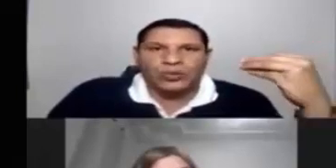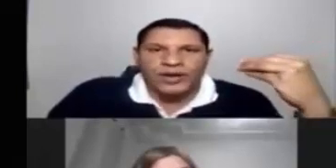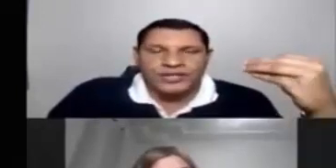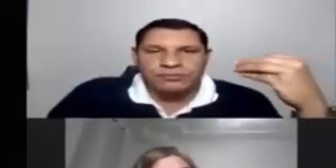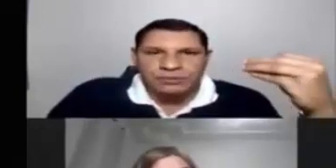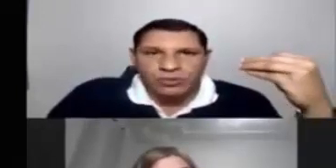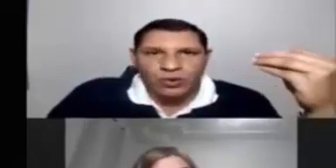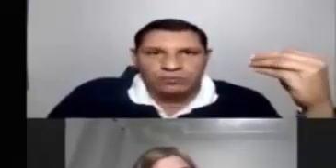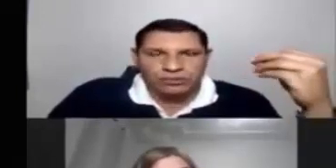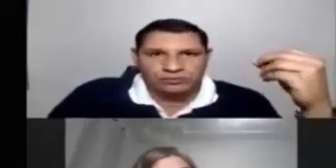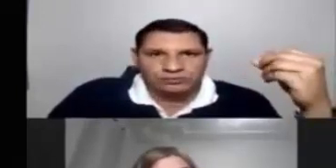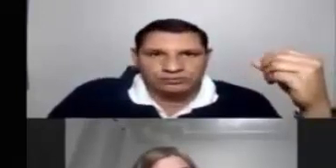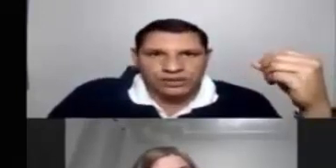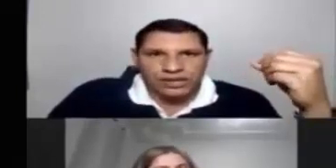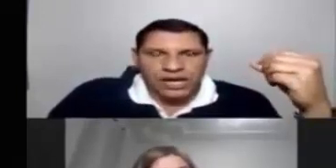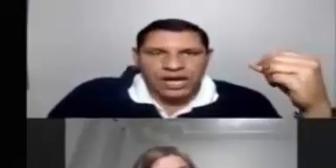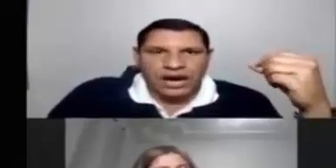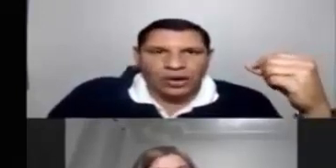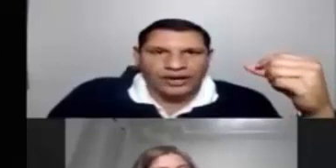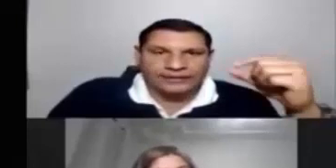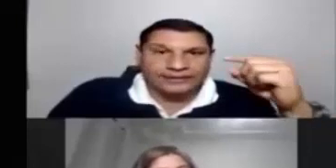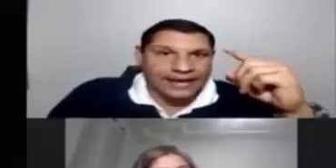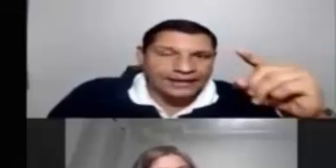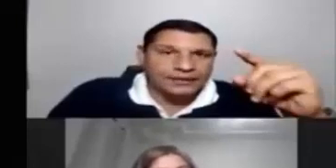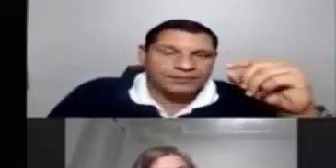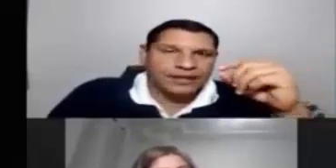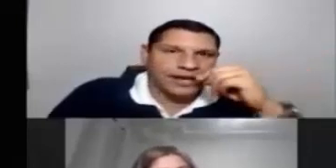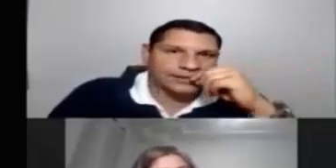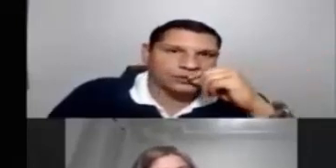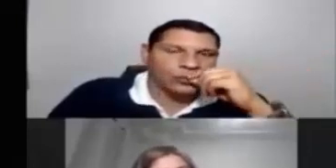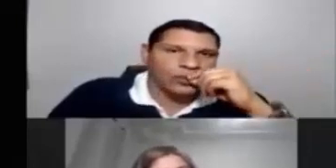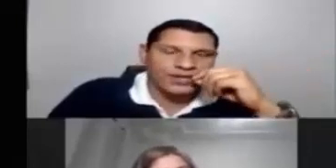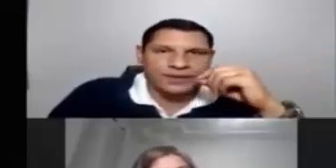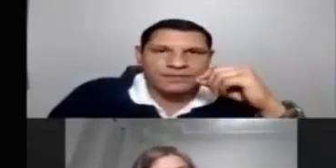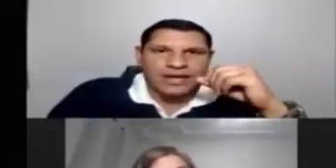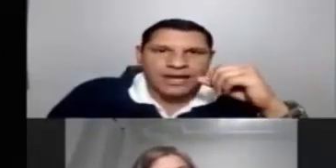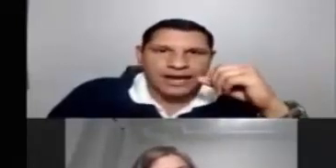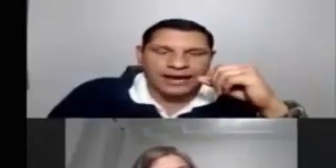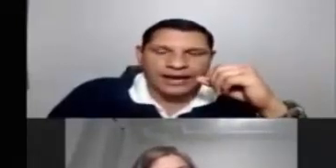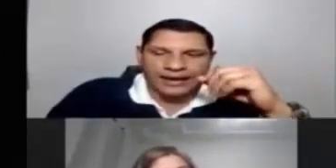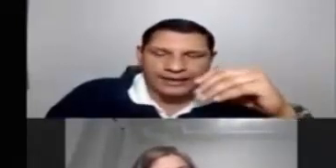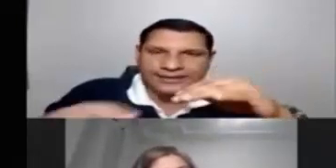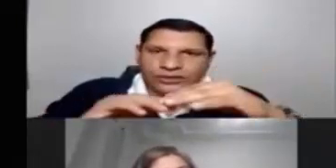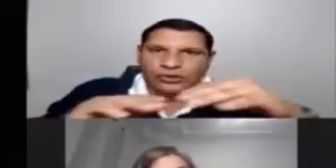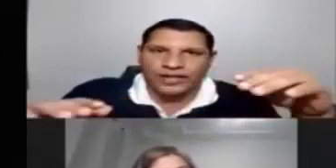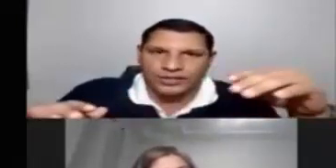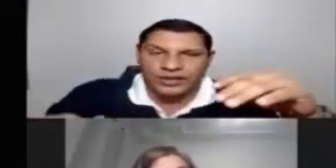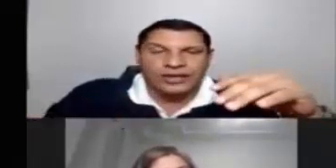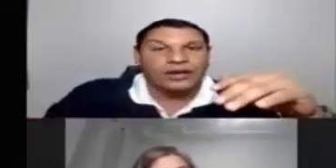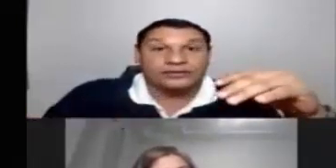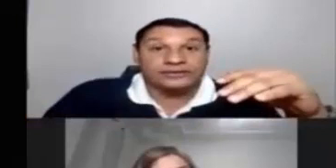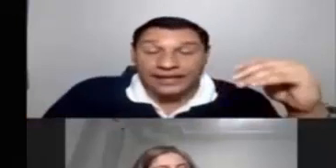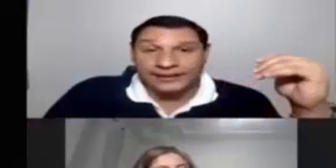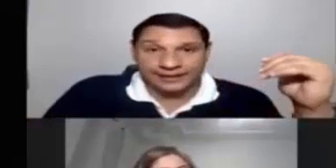com este mesmo corpo. Agora, tem as suas exceções.